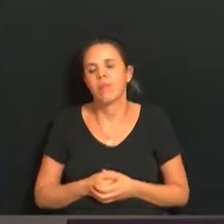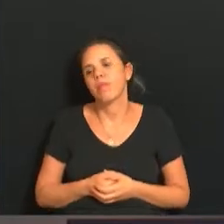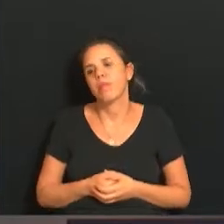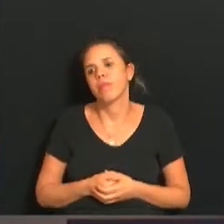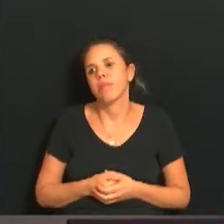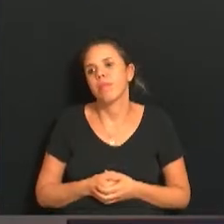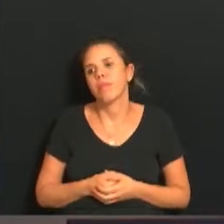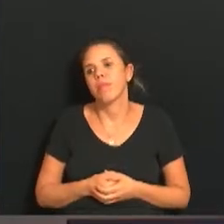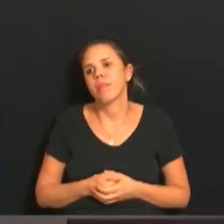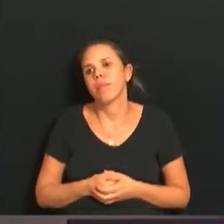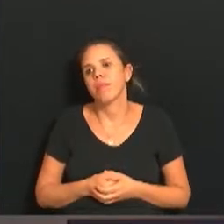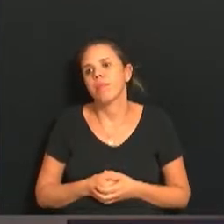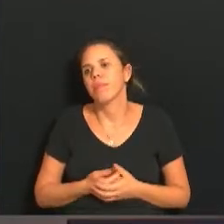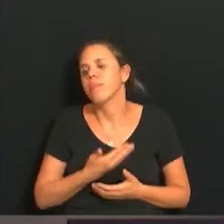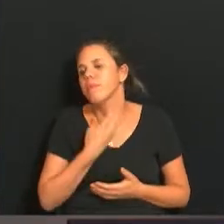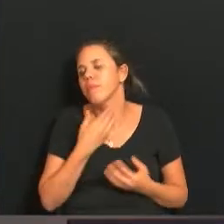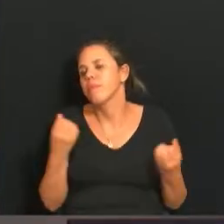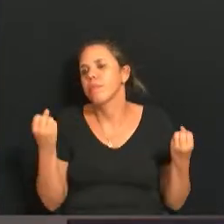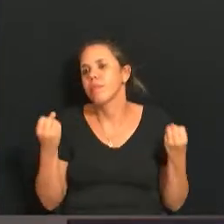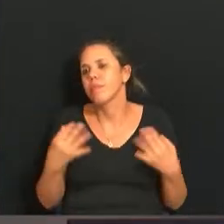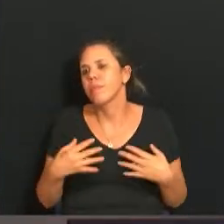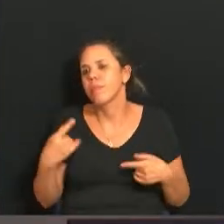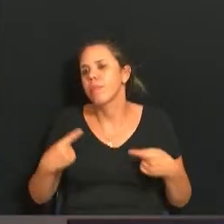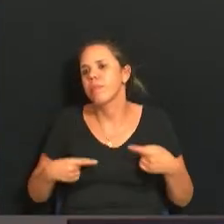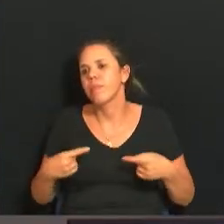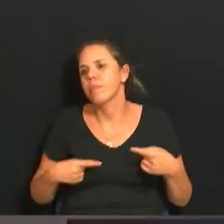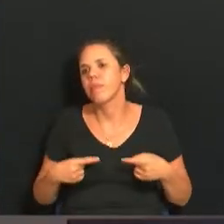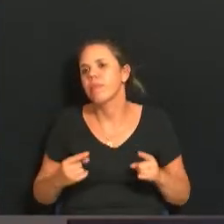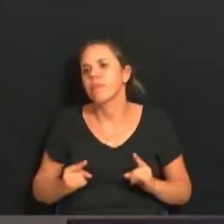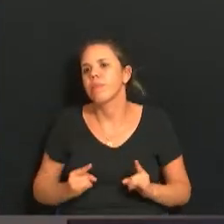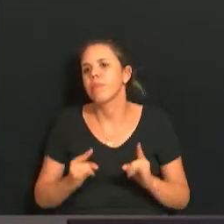Onde debateremos o